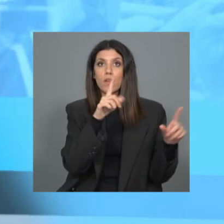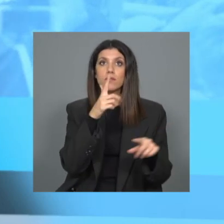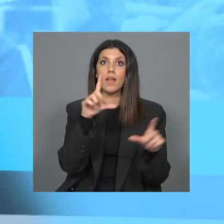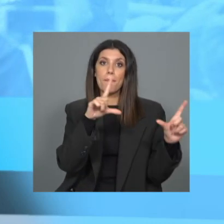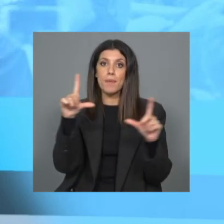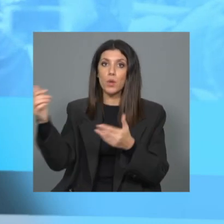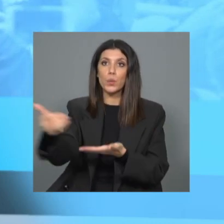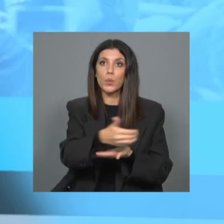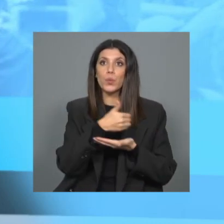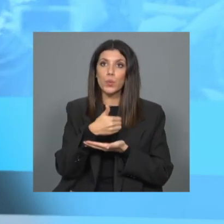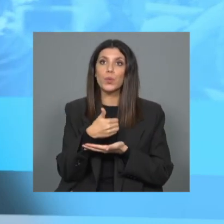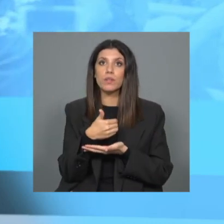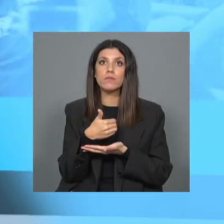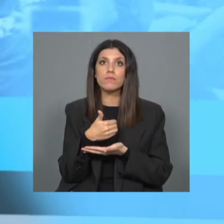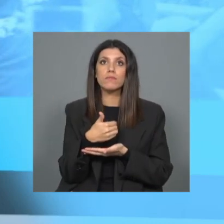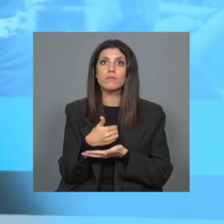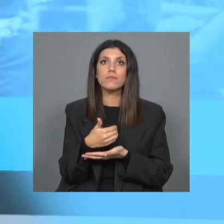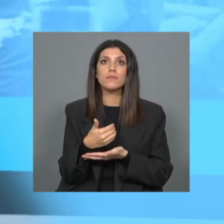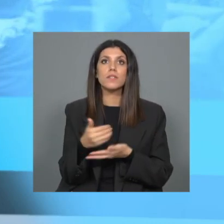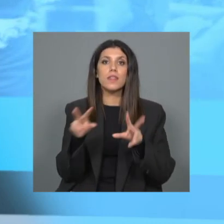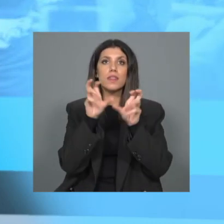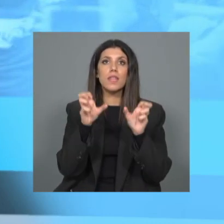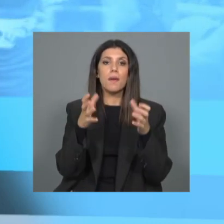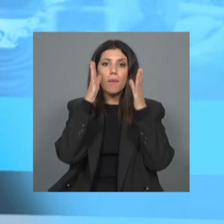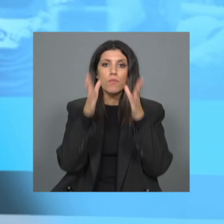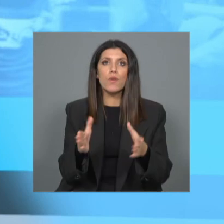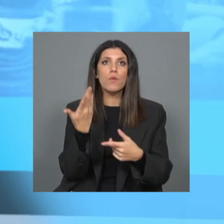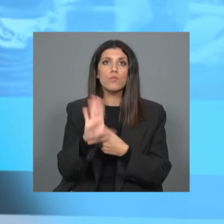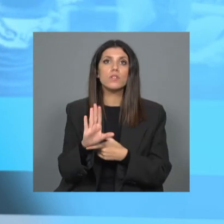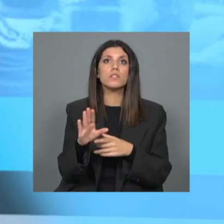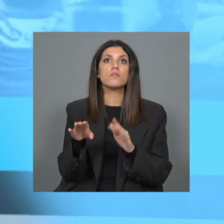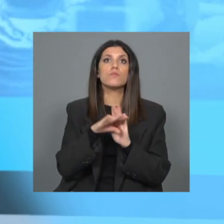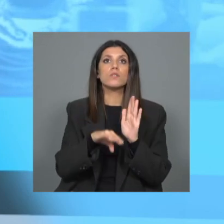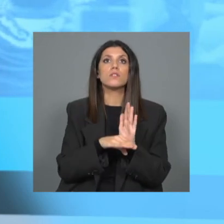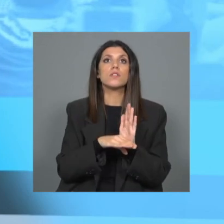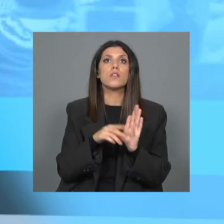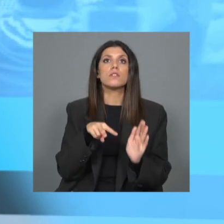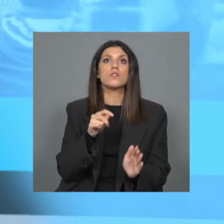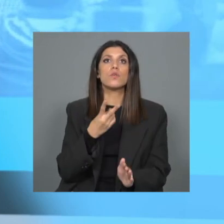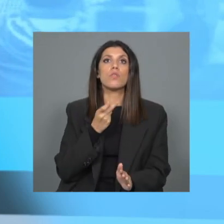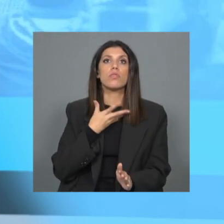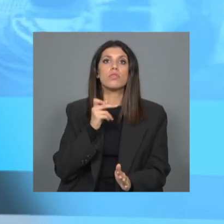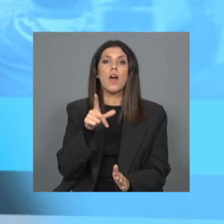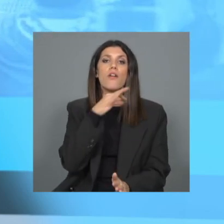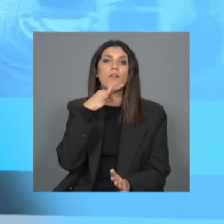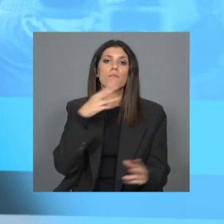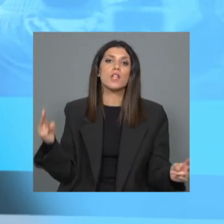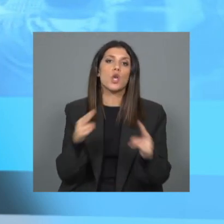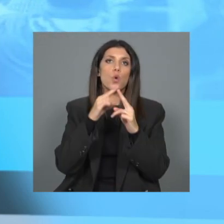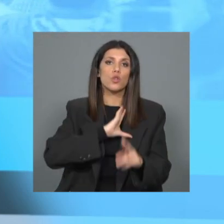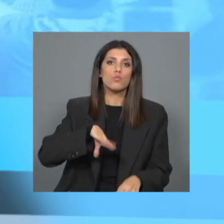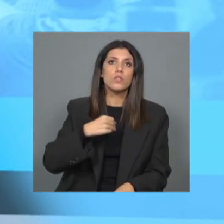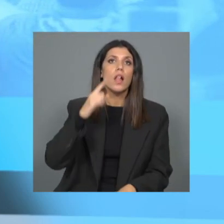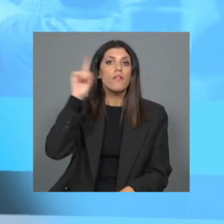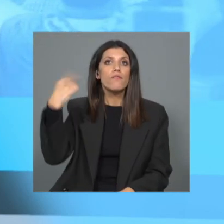mensagens principais, e se quisermos focar alguns temas, encontramos-nos, por exemplo, no processo sinodal, no Encontro Mundial das Famílias e nas viagens dentro